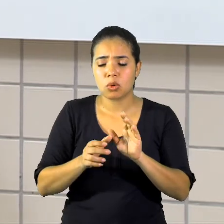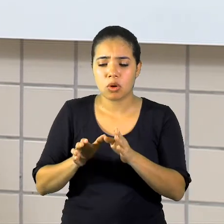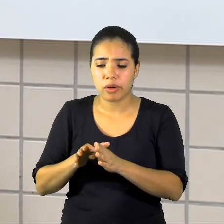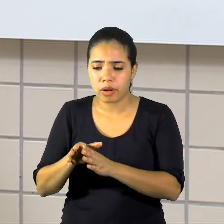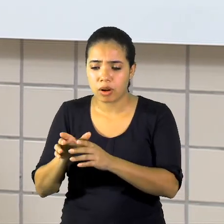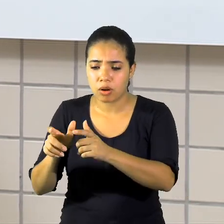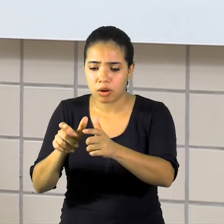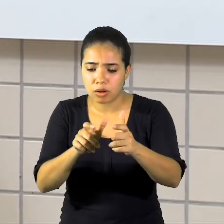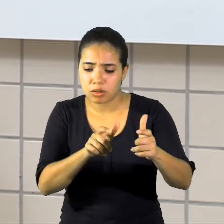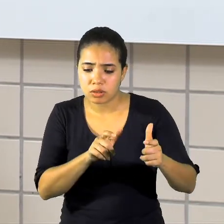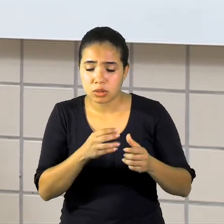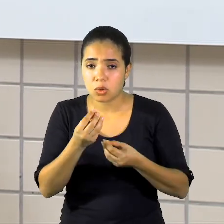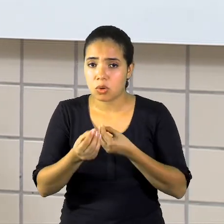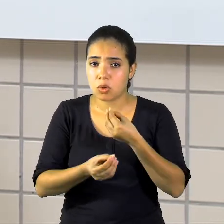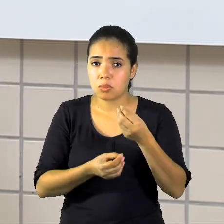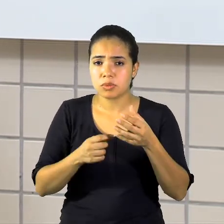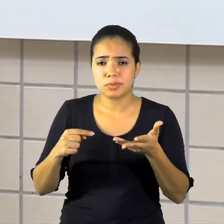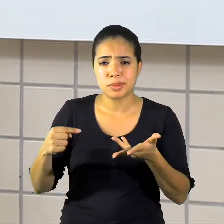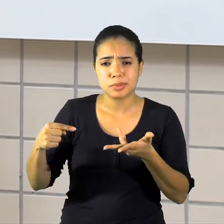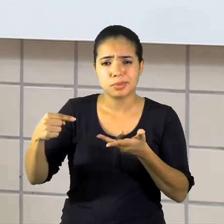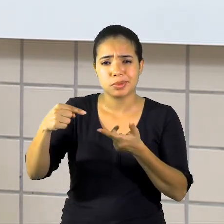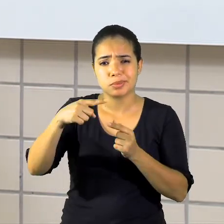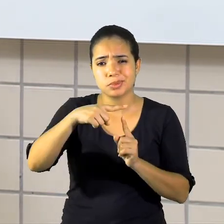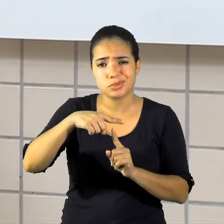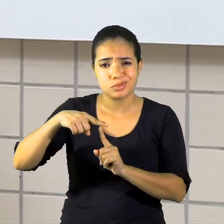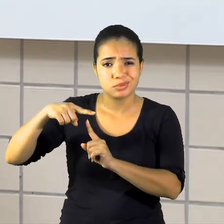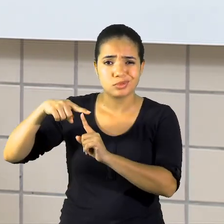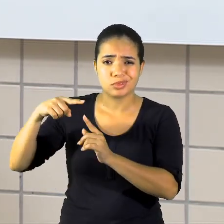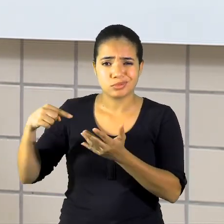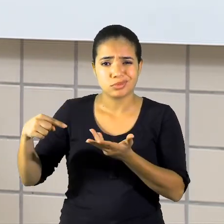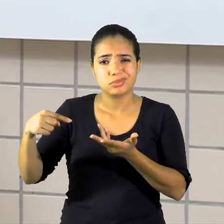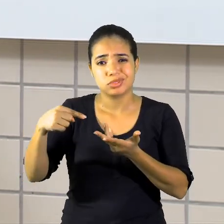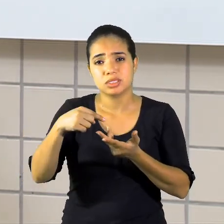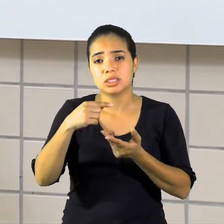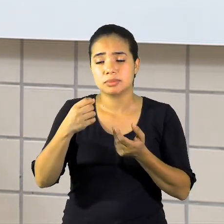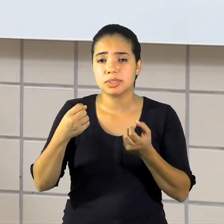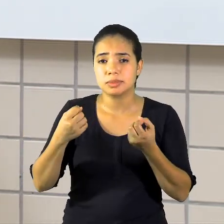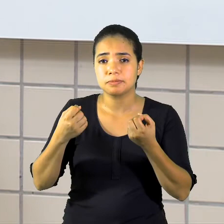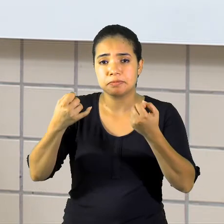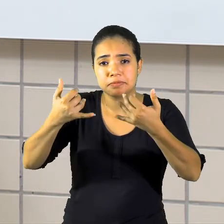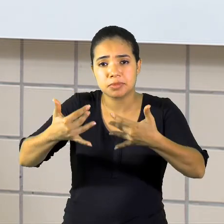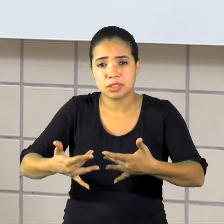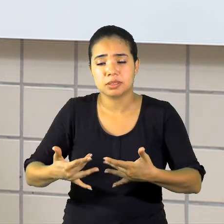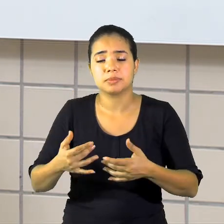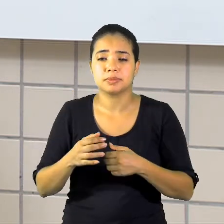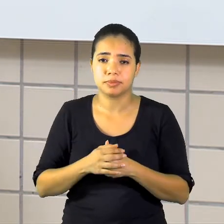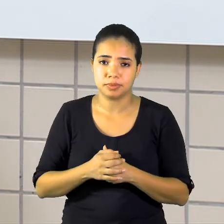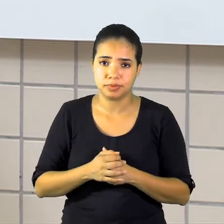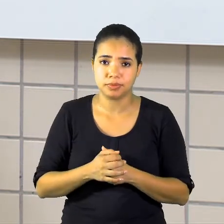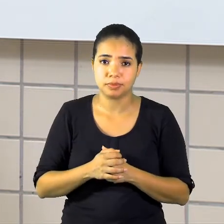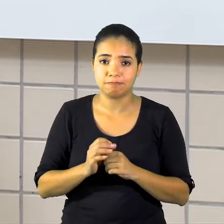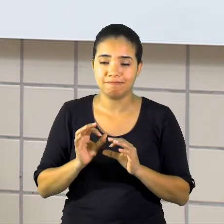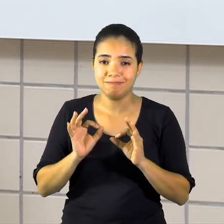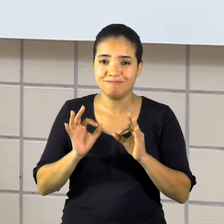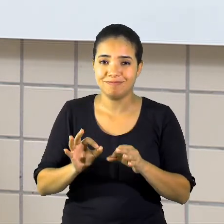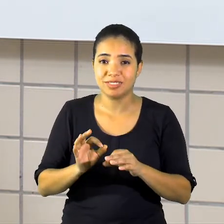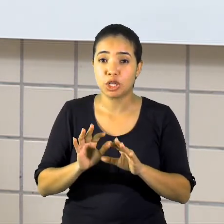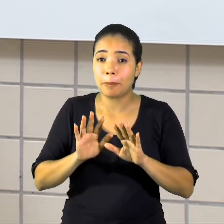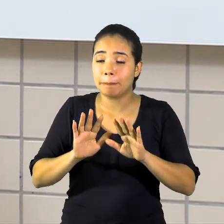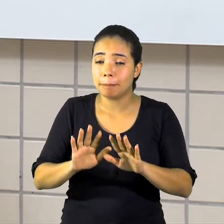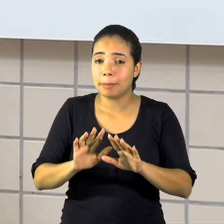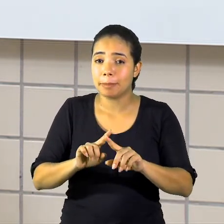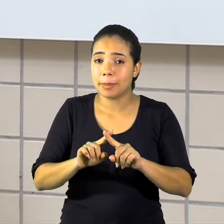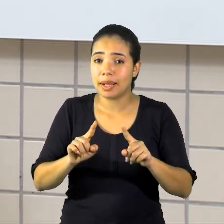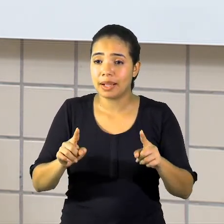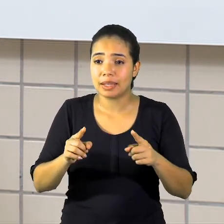dentro da cartografia. Foi uma aula bem baseada mesmo em definições, tá certo? Mas isso foi mais para a